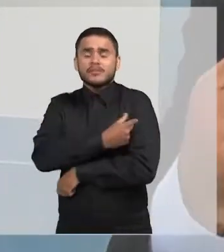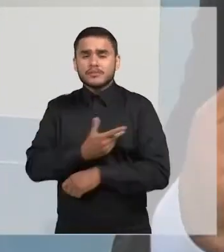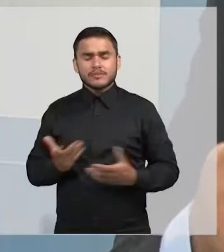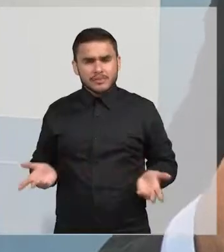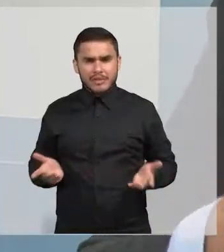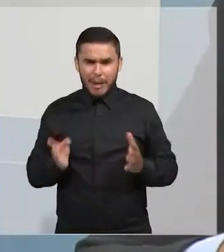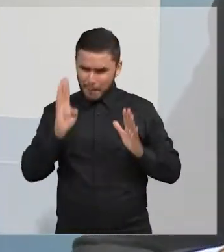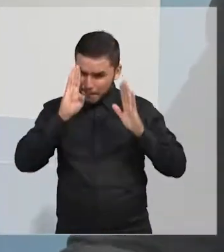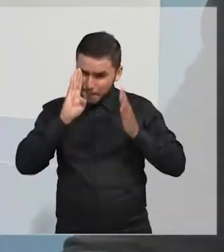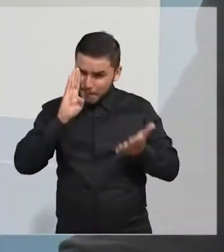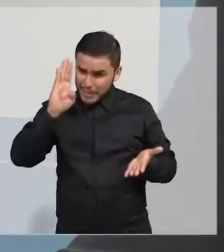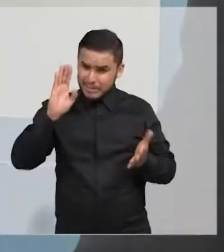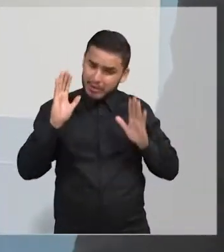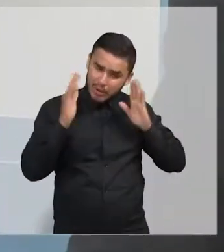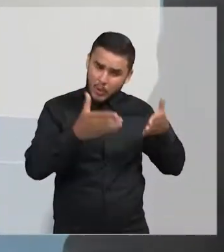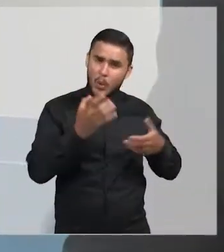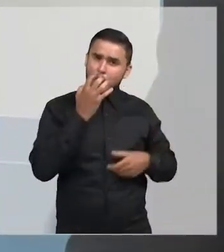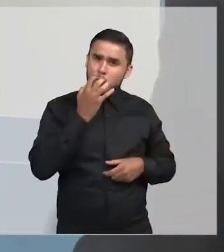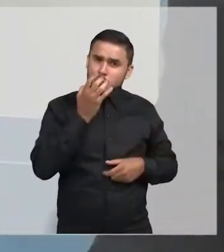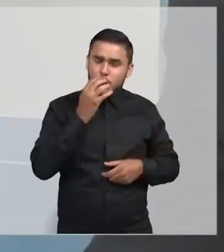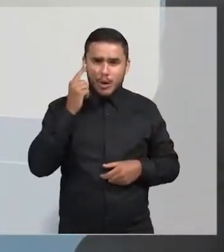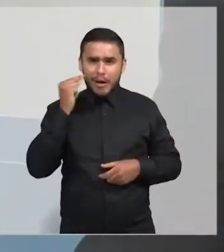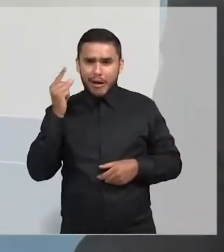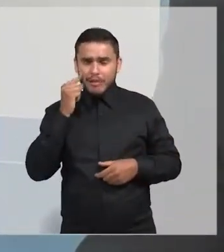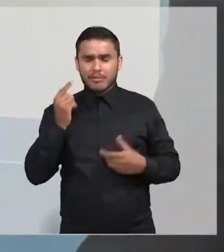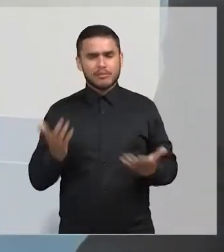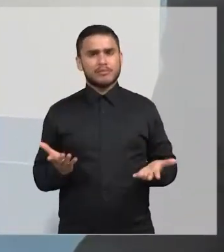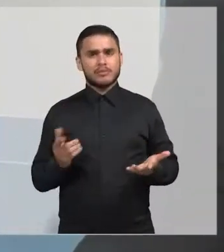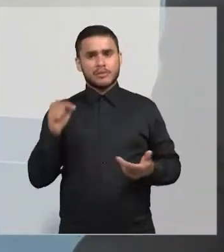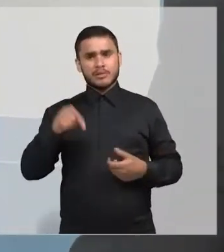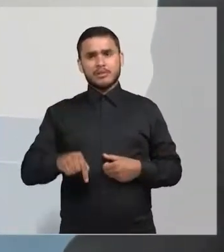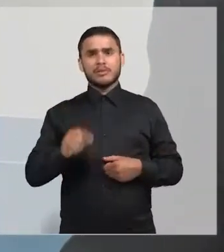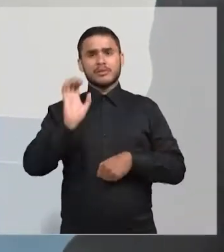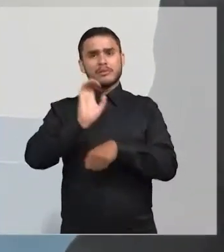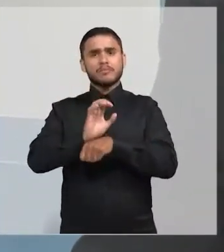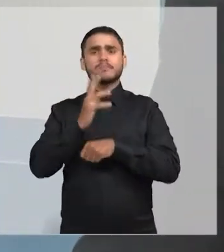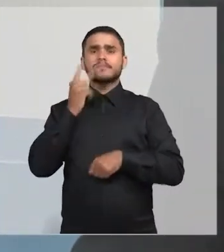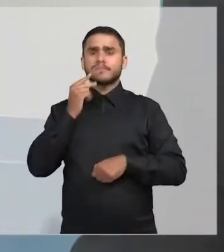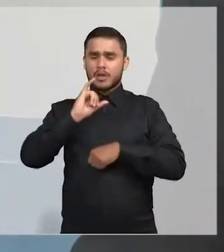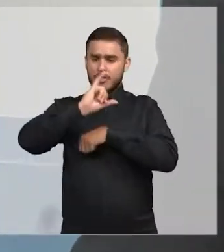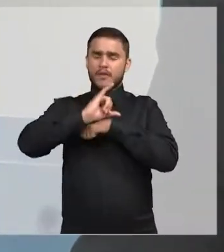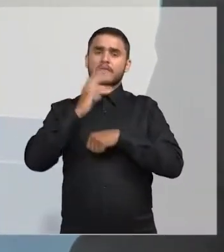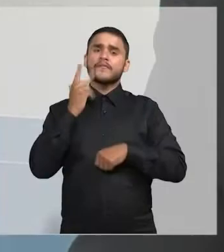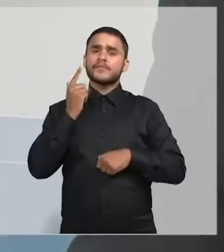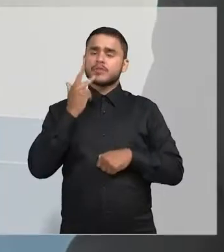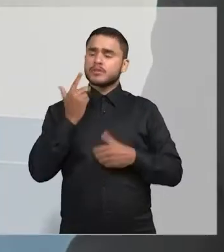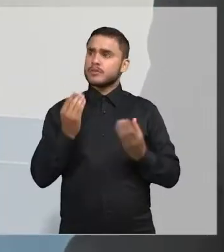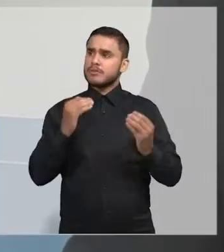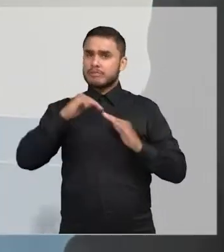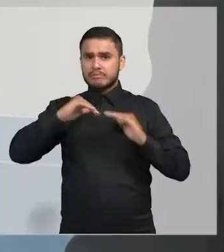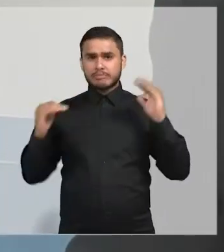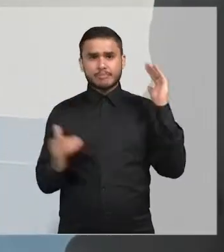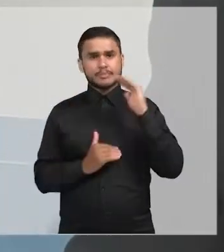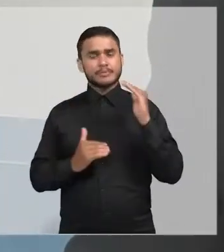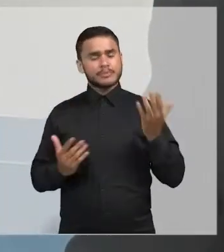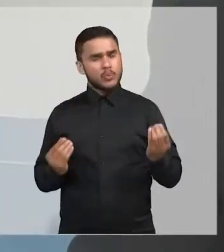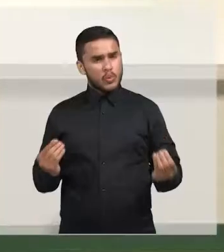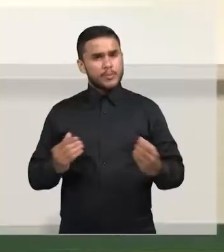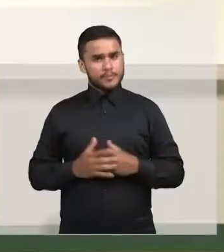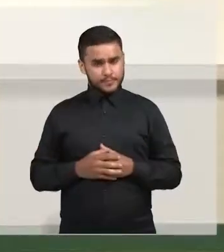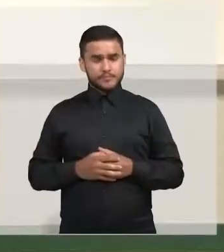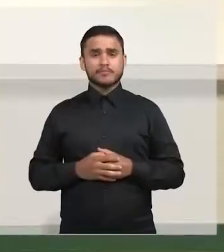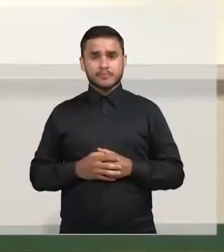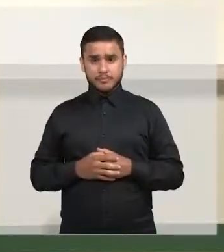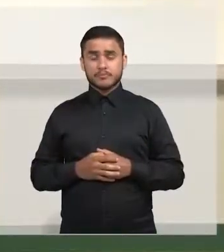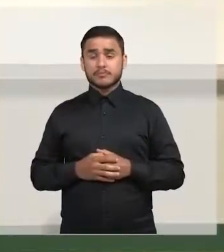o grau de desigualdade numa cidade como Fortaleza. Você tem ideia o grau de desigualdade. Tem crianças que no período das férias vão passar